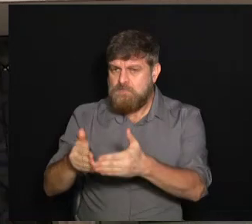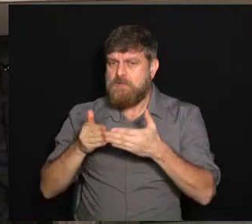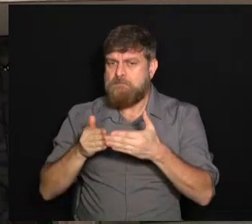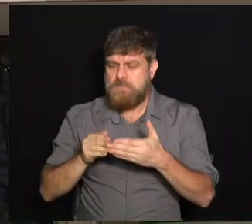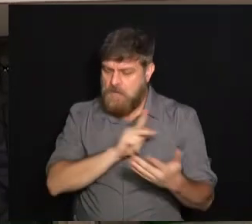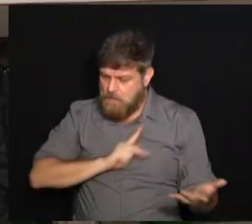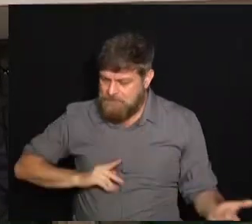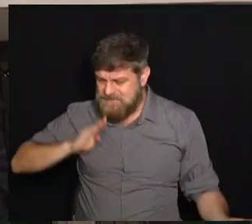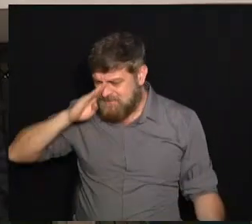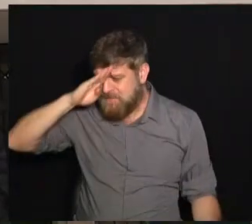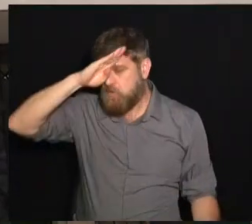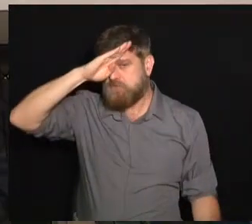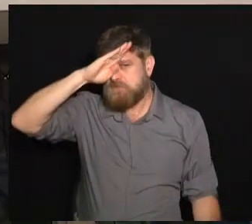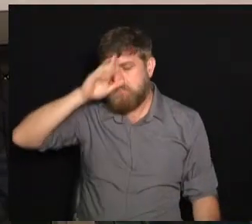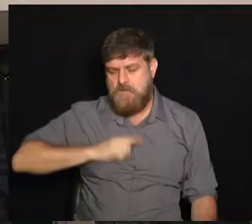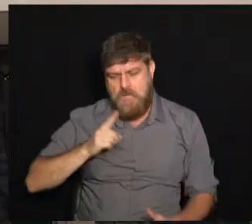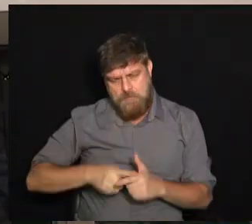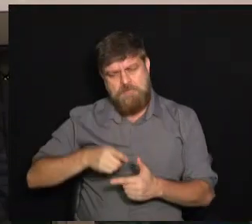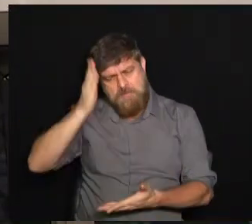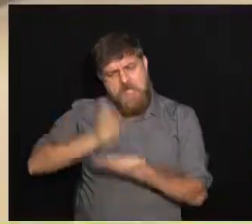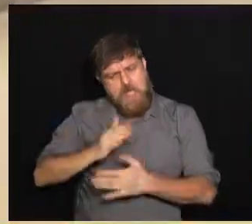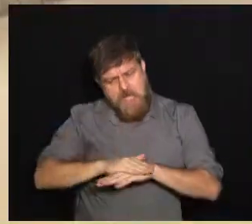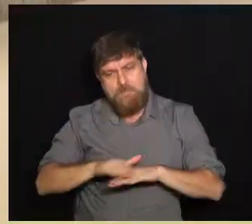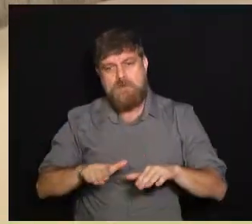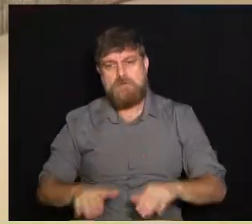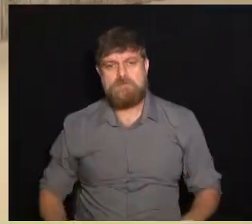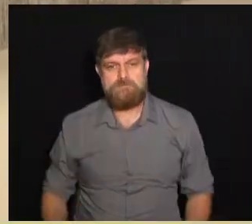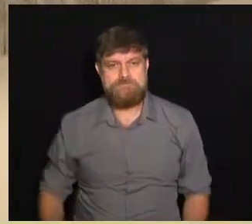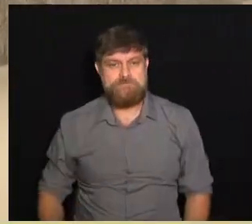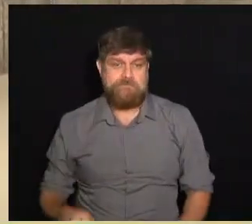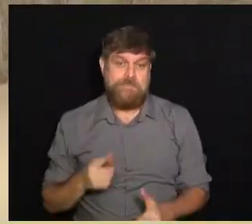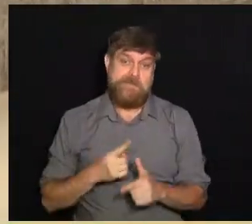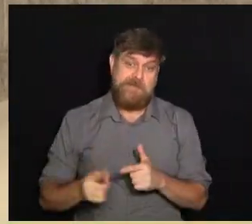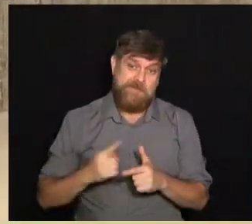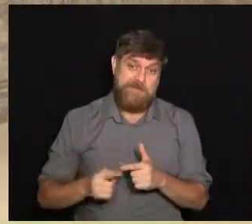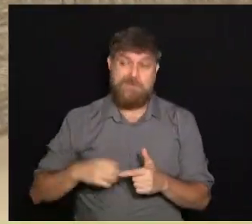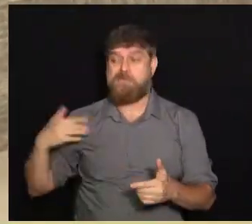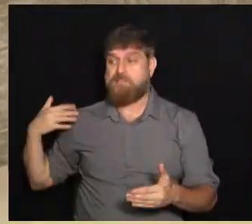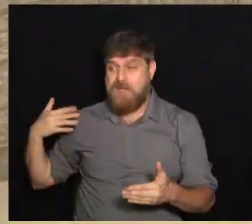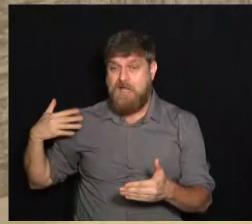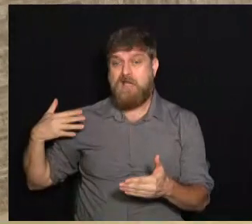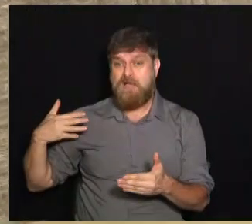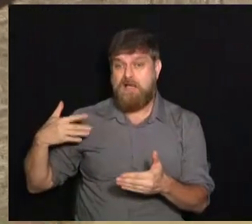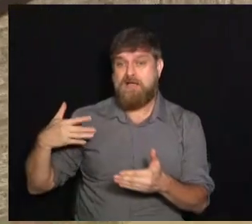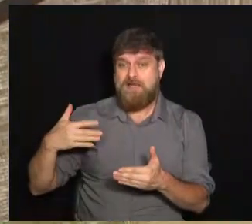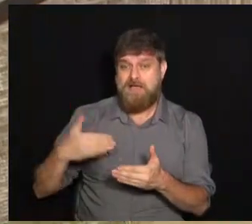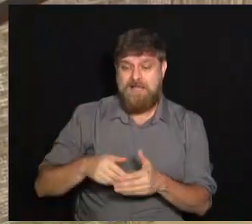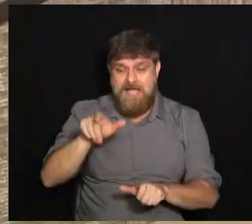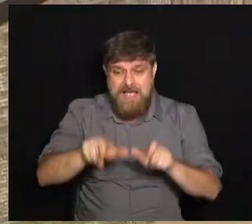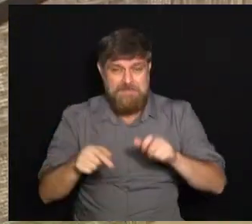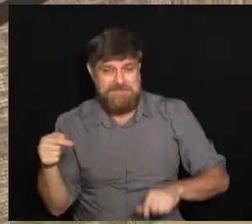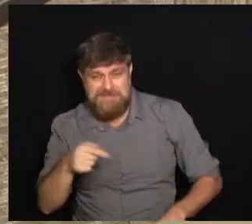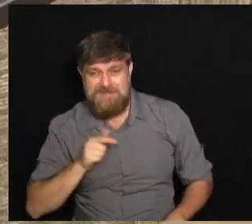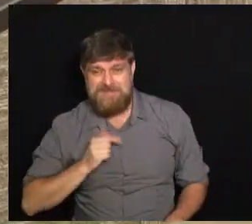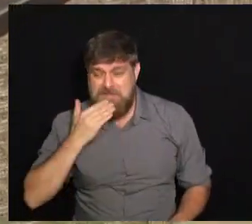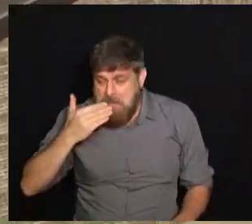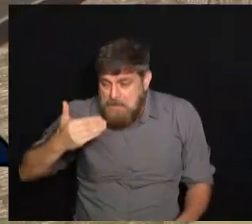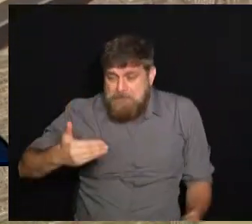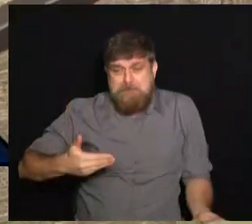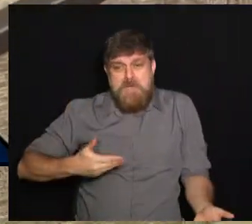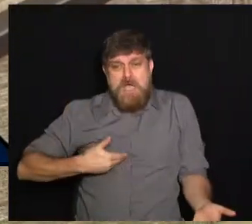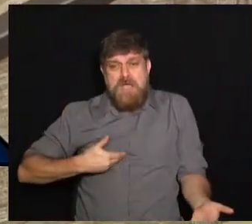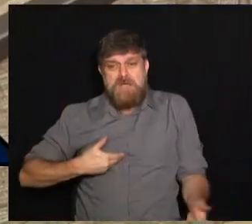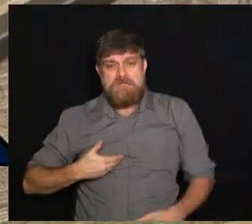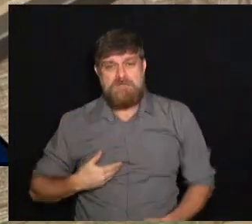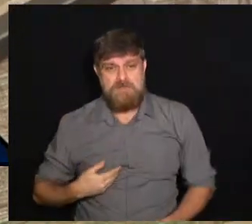Jair Bolsonaro, para solucionar o problema. Esse problema já vem há muito tempo. Todos os moradores têm me procurado.